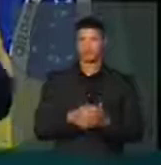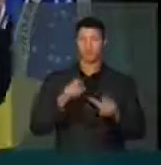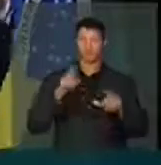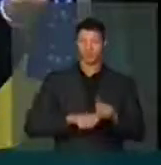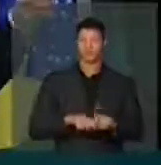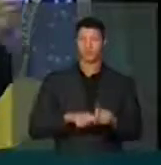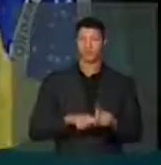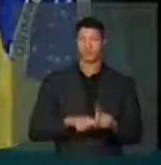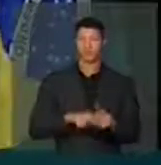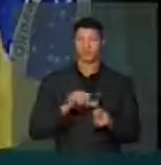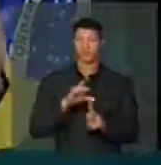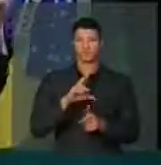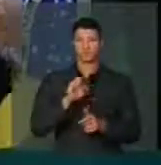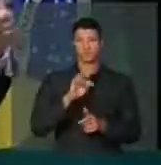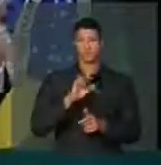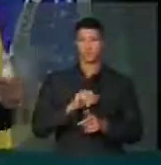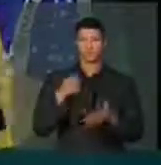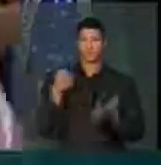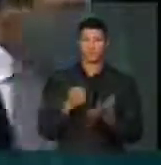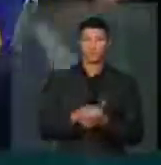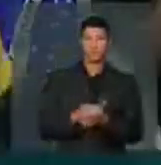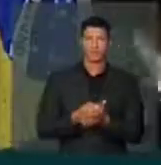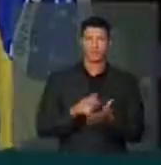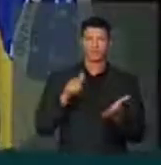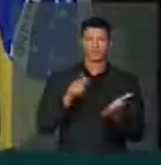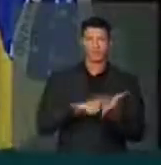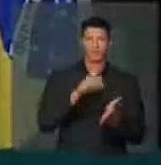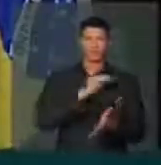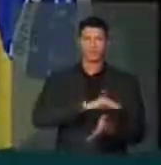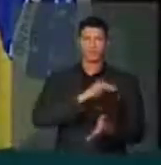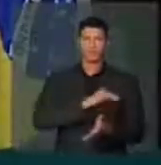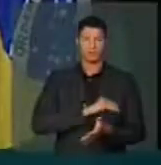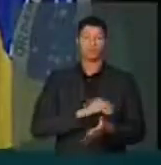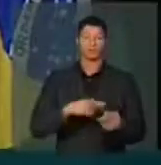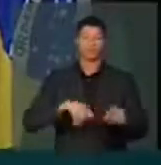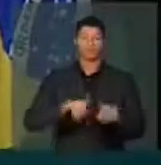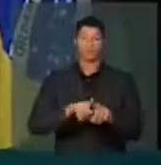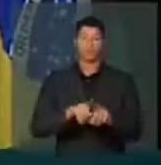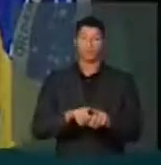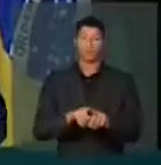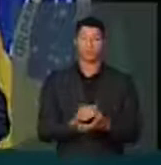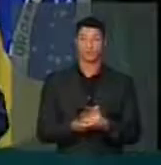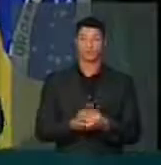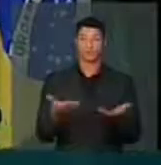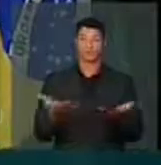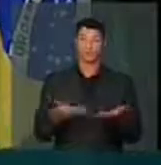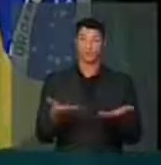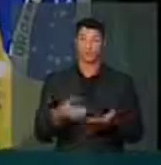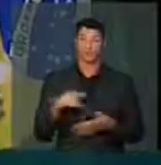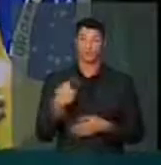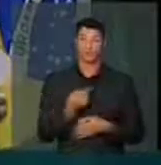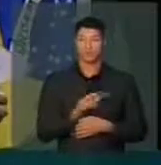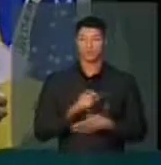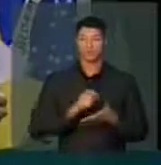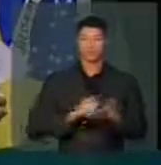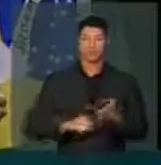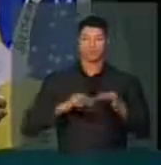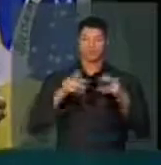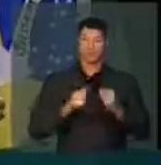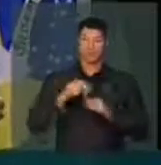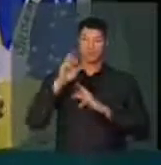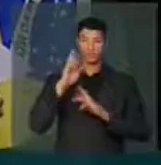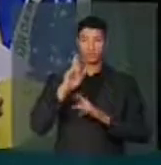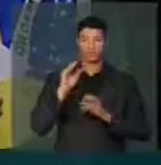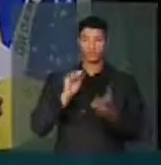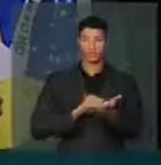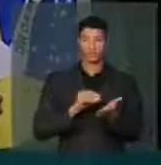para pagar custeio, para pagar folha de pagamento. Portanto, hoje, na nota assinada por todos os líderes